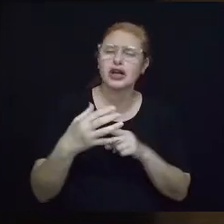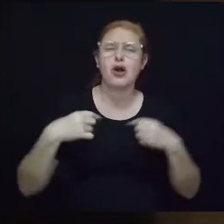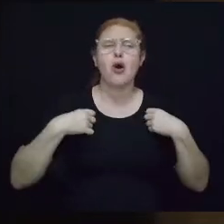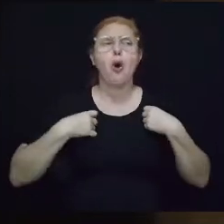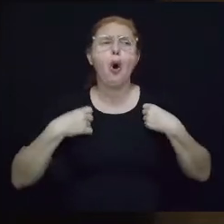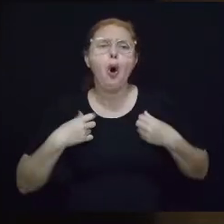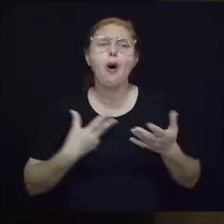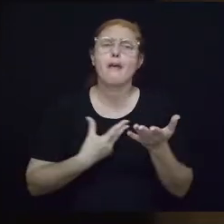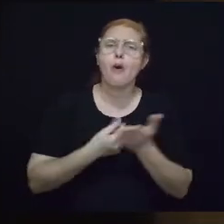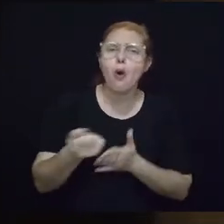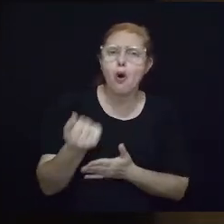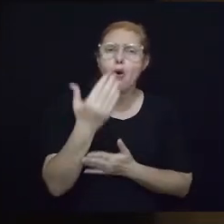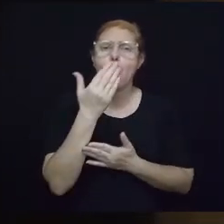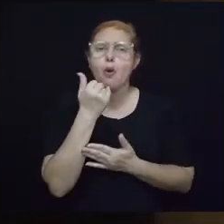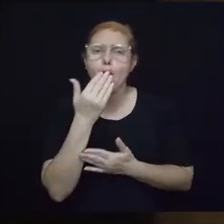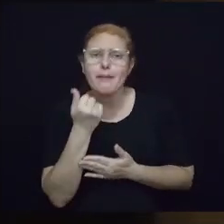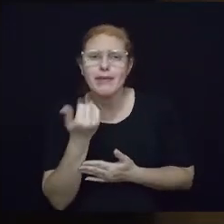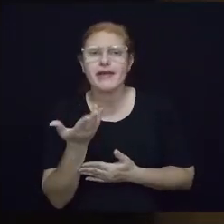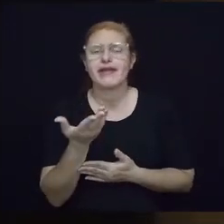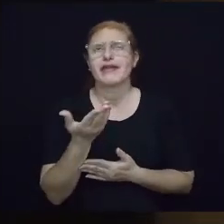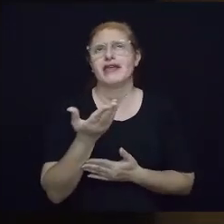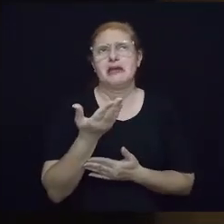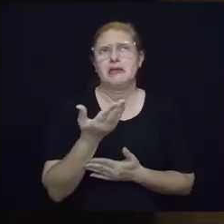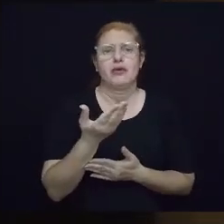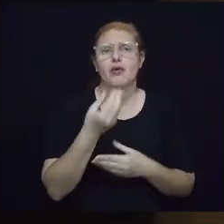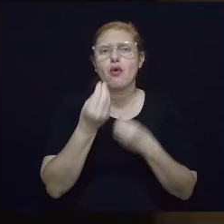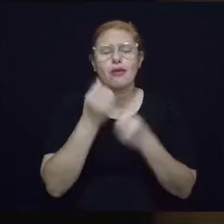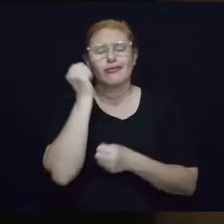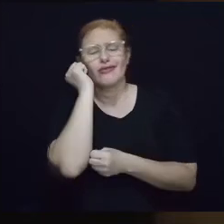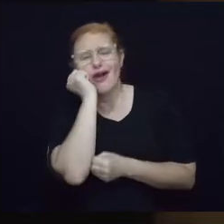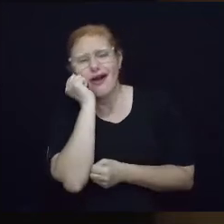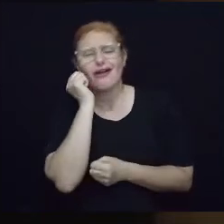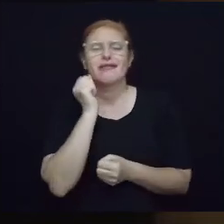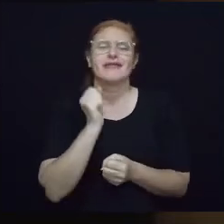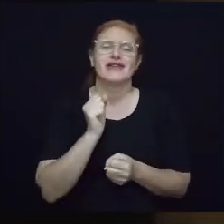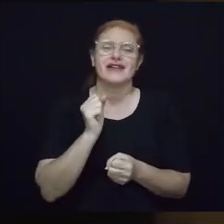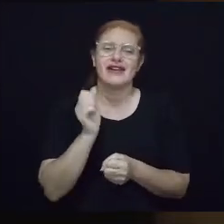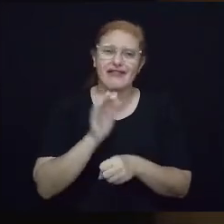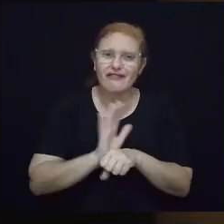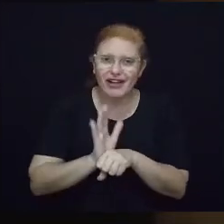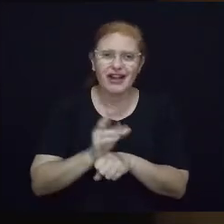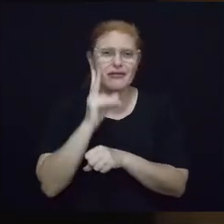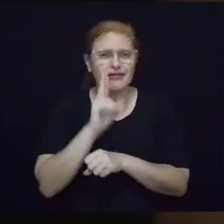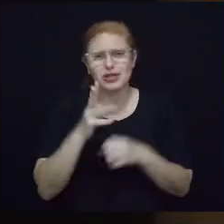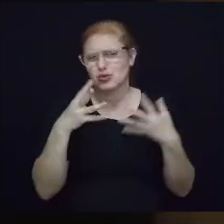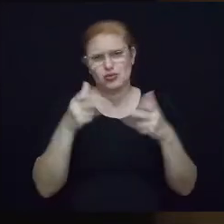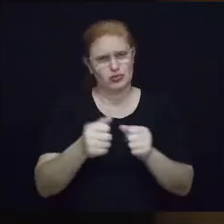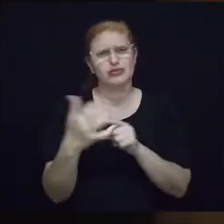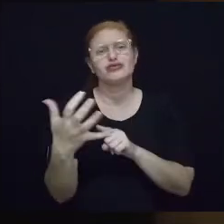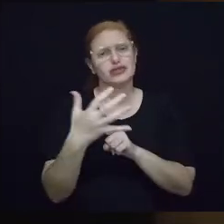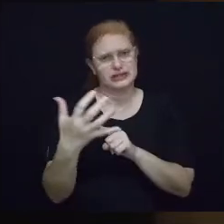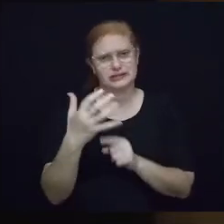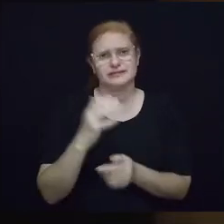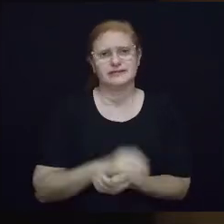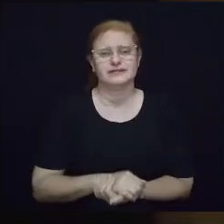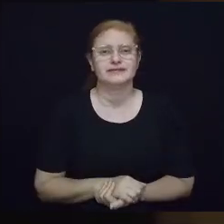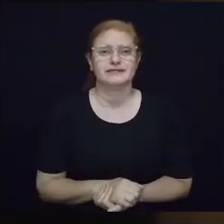que tu compra, a comida que come, sei lá, como tu dorme, o filme que tu vê, tudo, né? Tudo